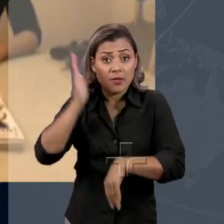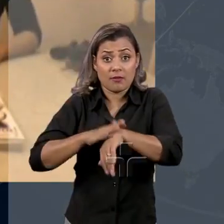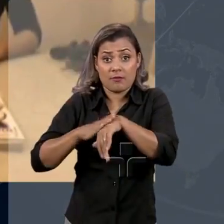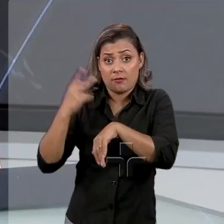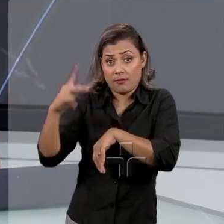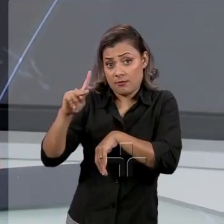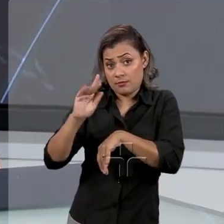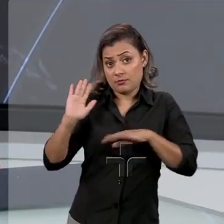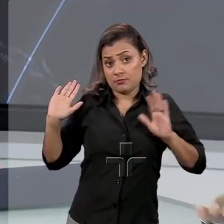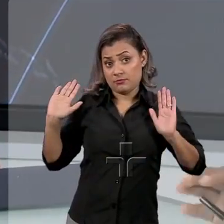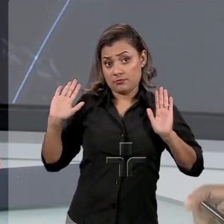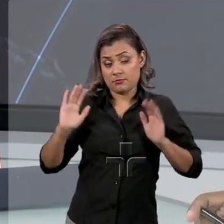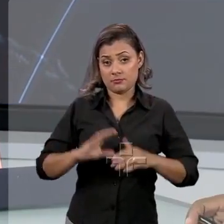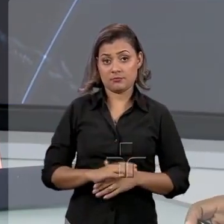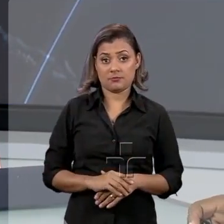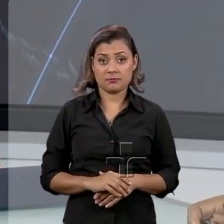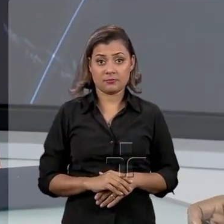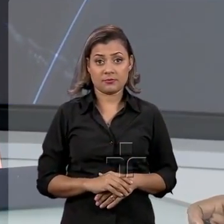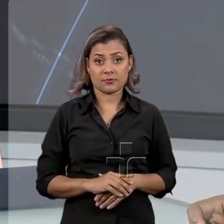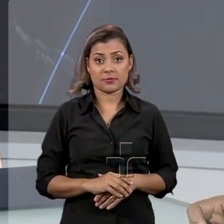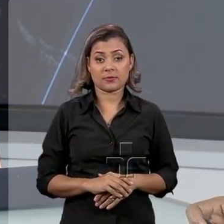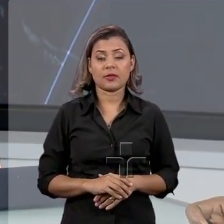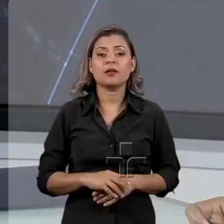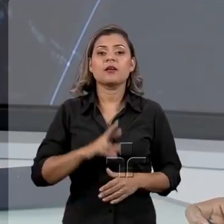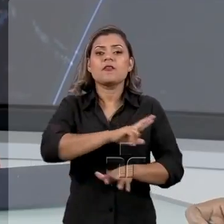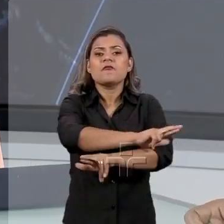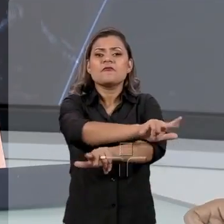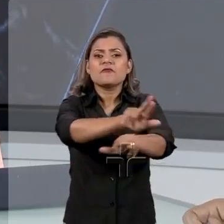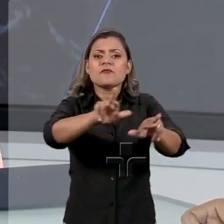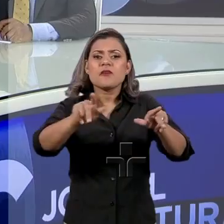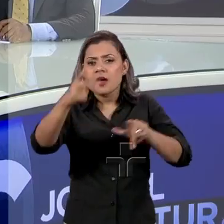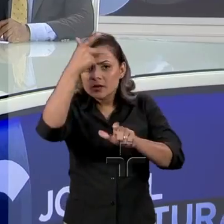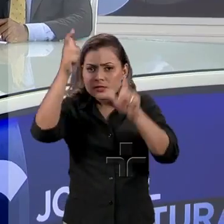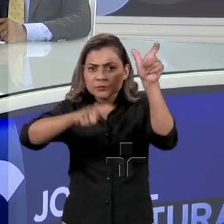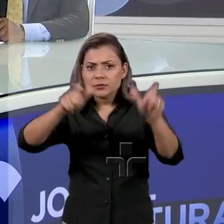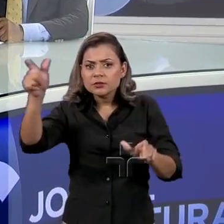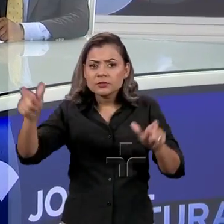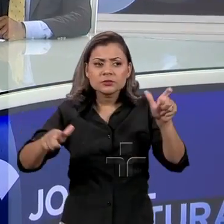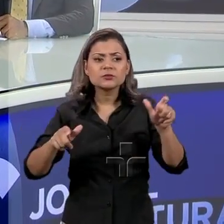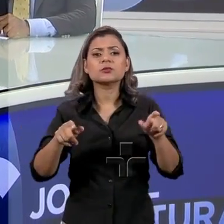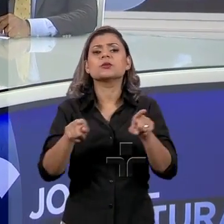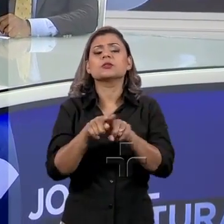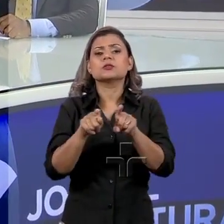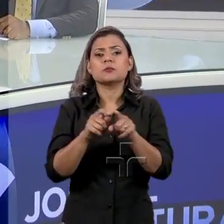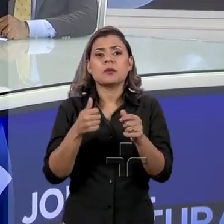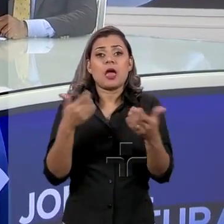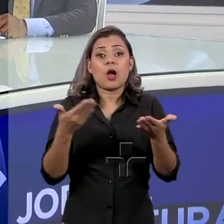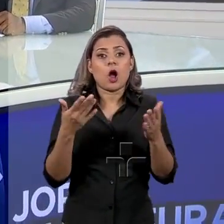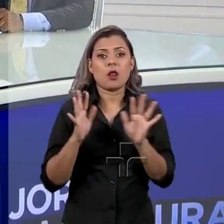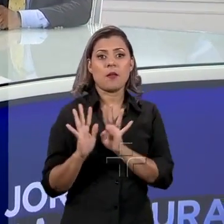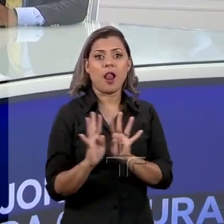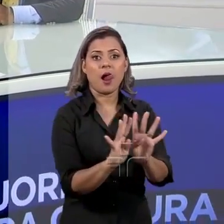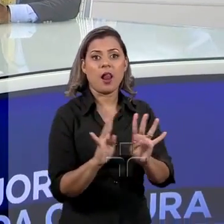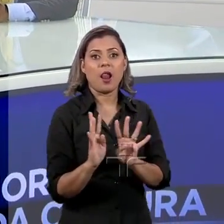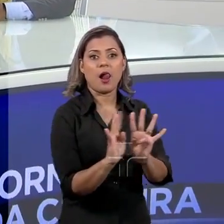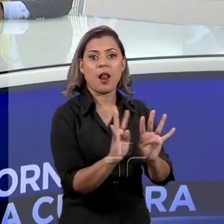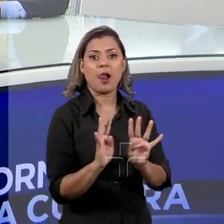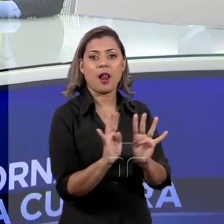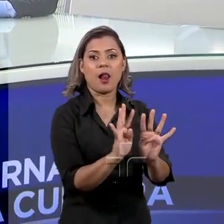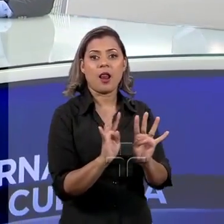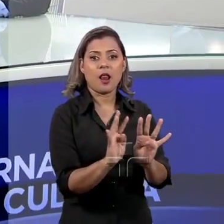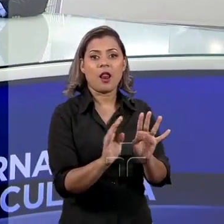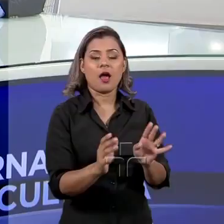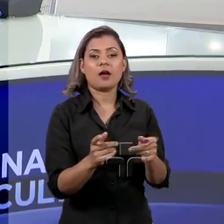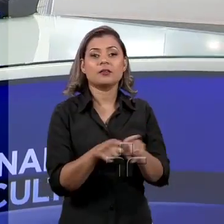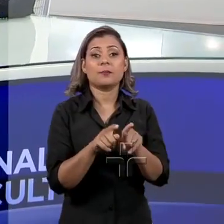vetar. Bom, além de várias pessoas tentando se aproximar do presidente eleito nesse momento, né? Inclusive a gente viu ali a imagem do